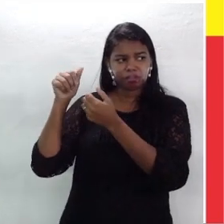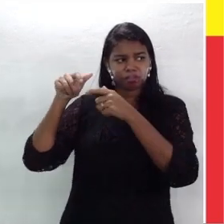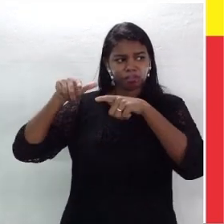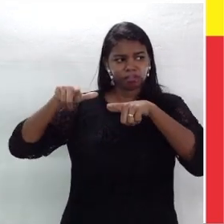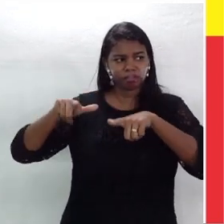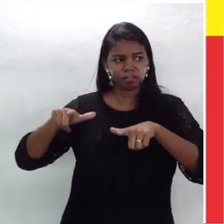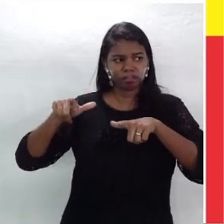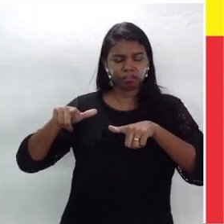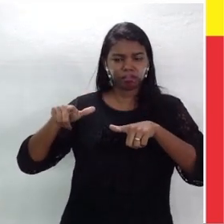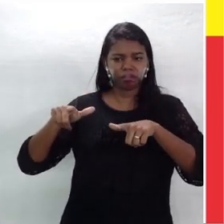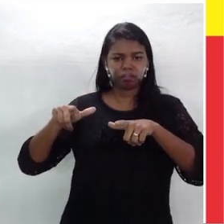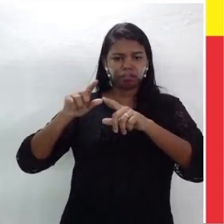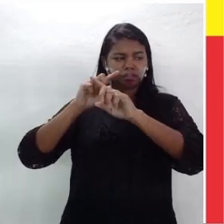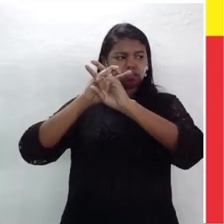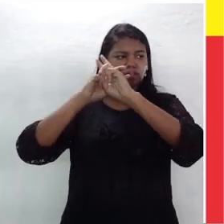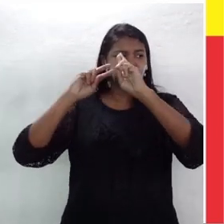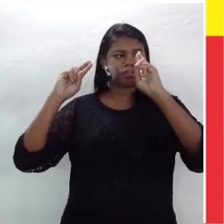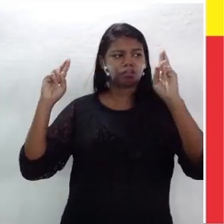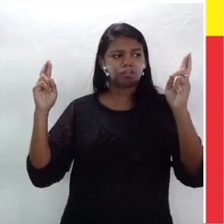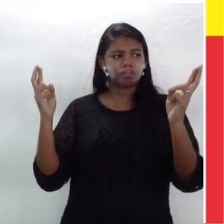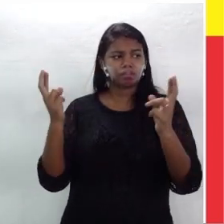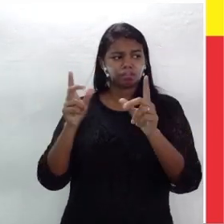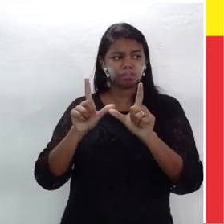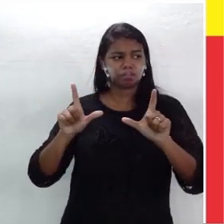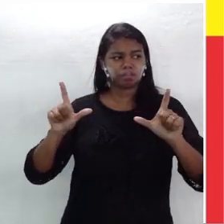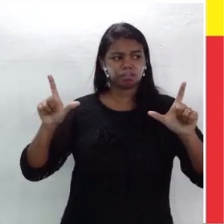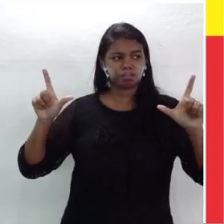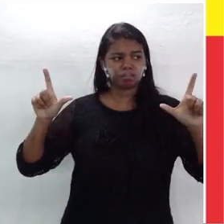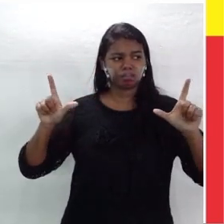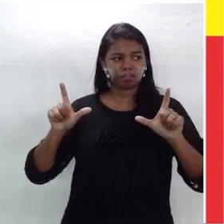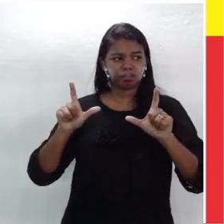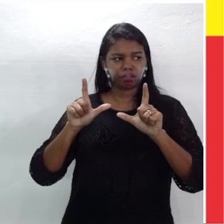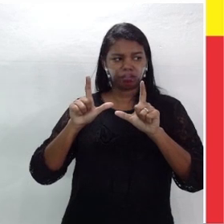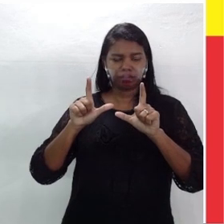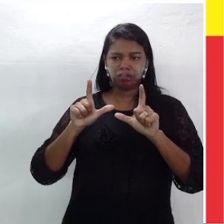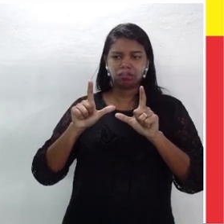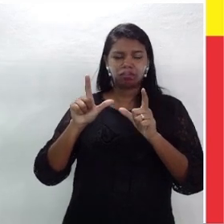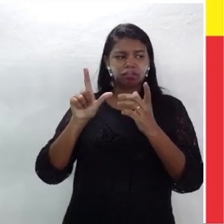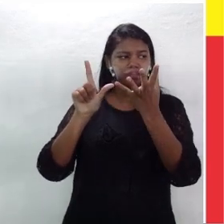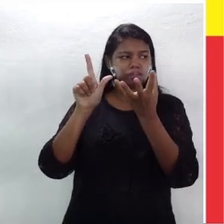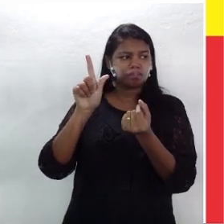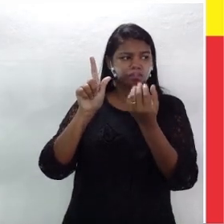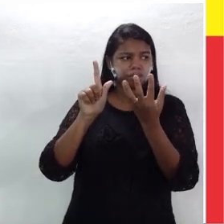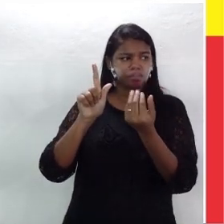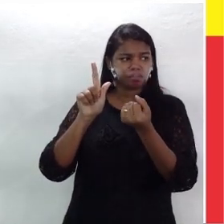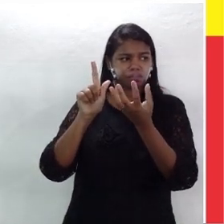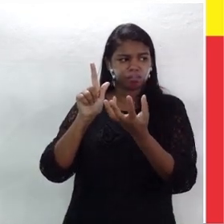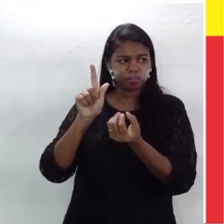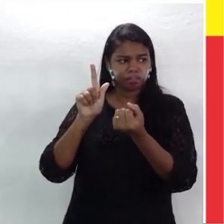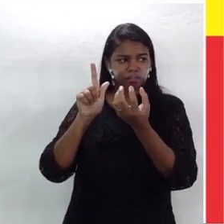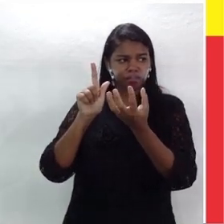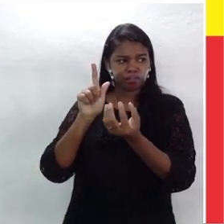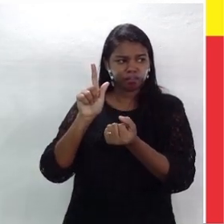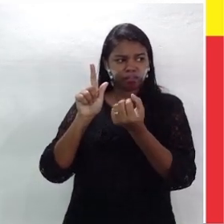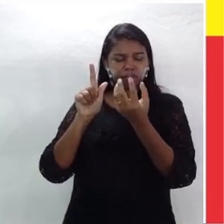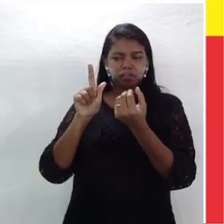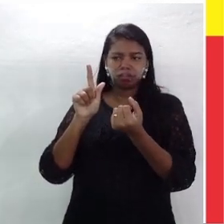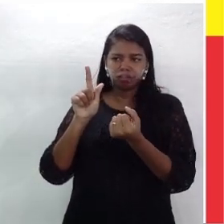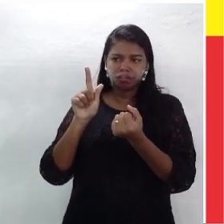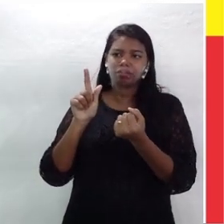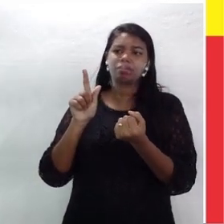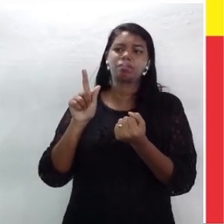no espaço. Então, ele tem um volume, tem uma quantidade de gás, né? Aqueles gases da